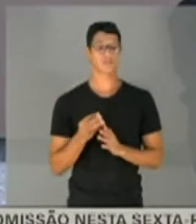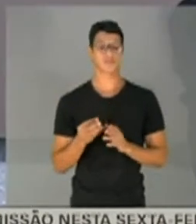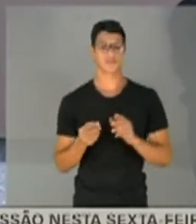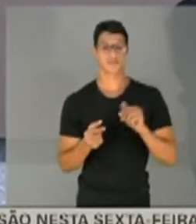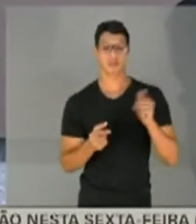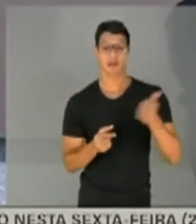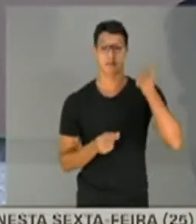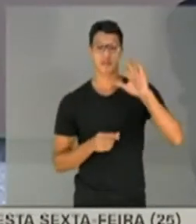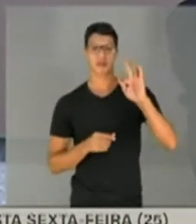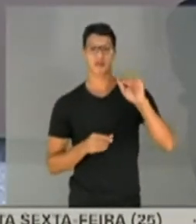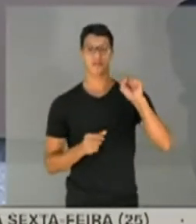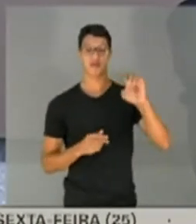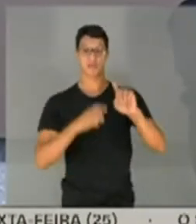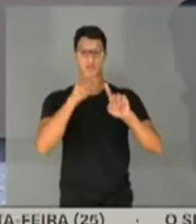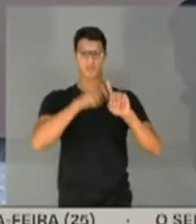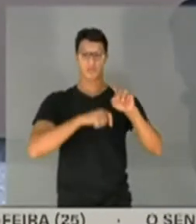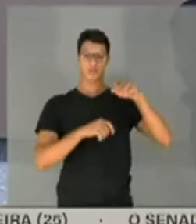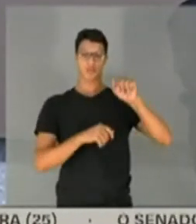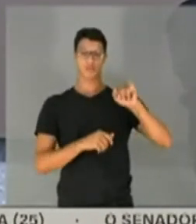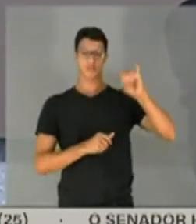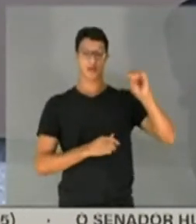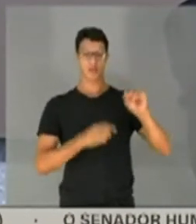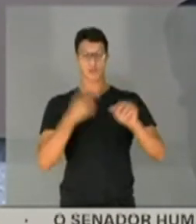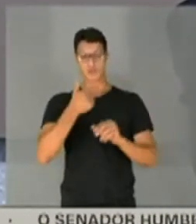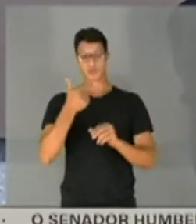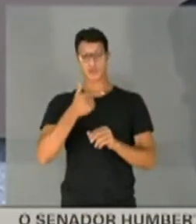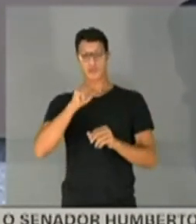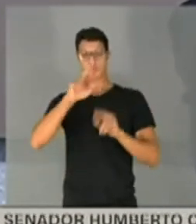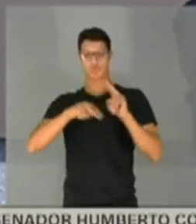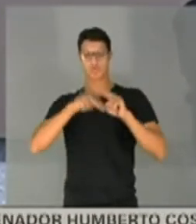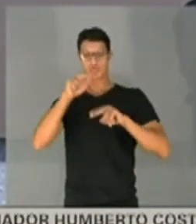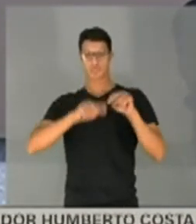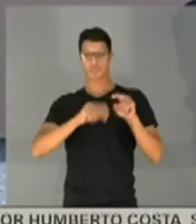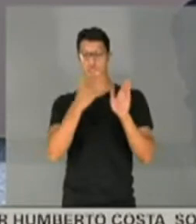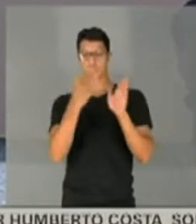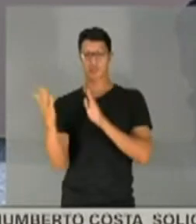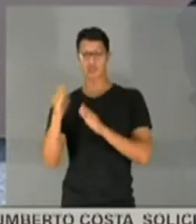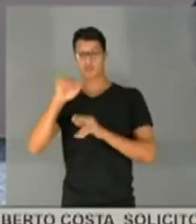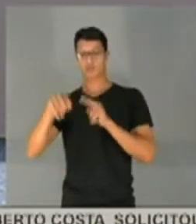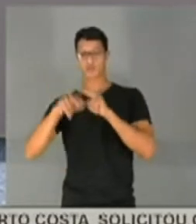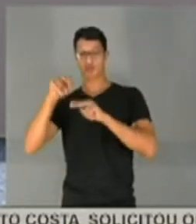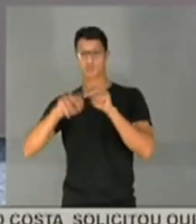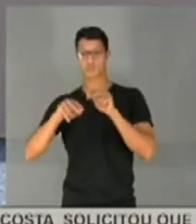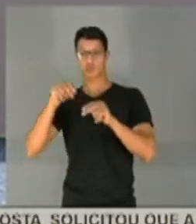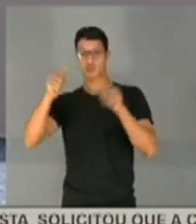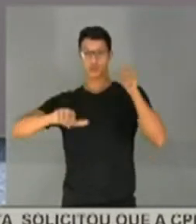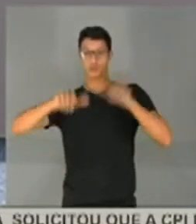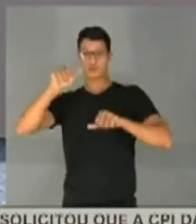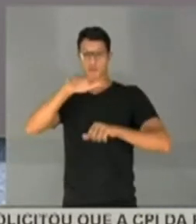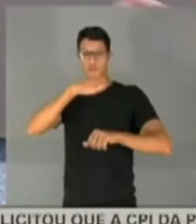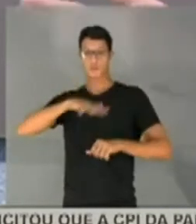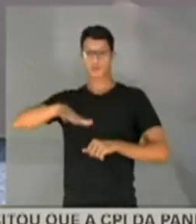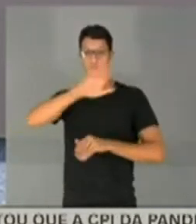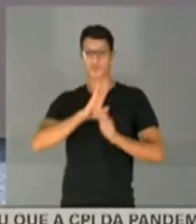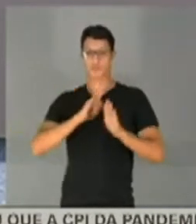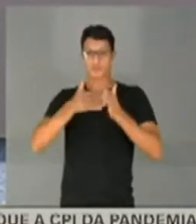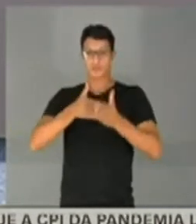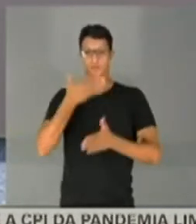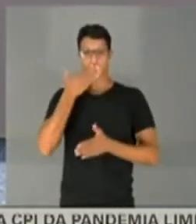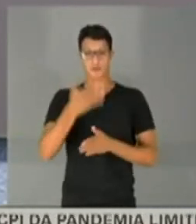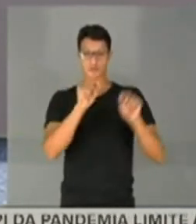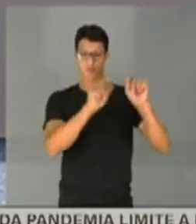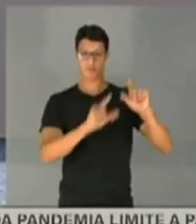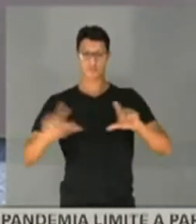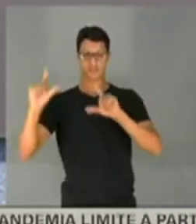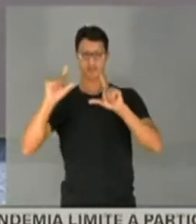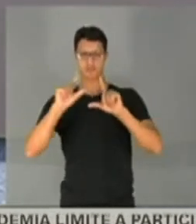fase no meio de maio, segunda fase começo de junho, terceira fase final de junho, e o monitoramento foi interrompido. Eu vou pedir, por favor, que passe